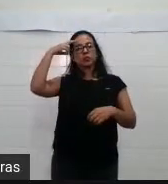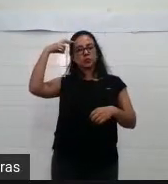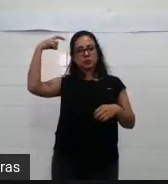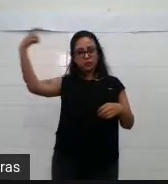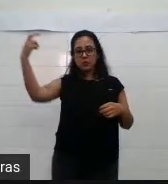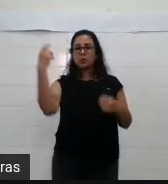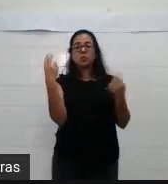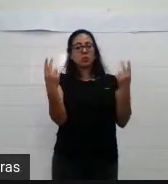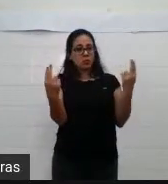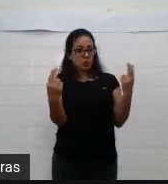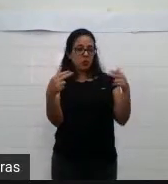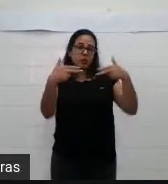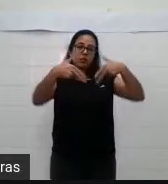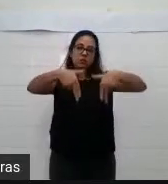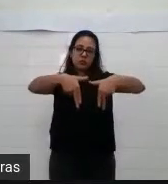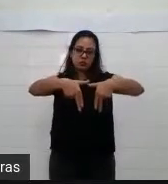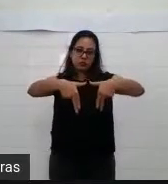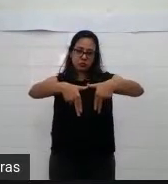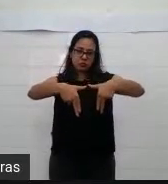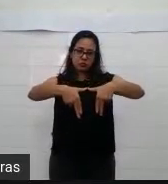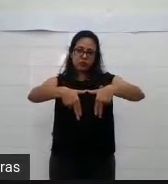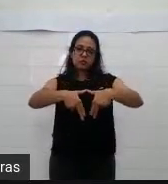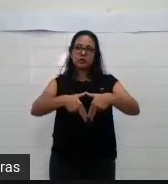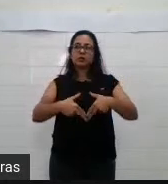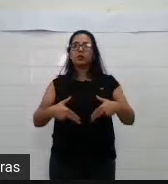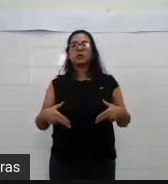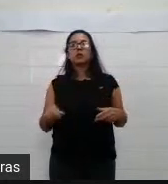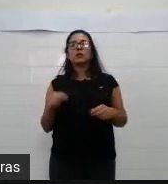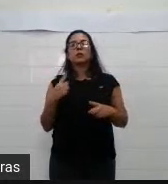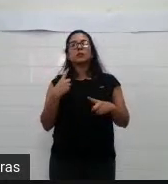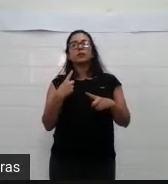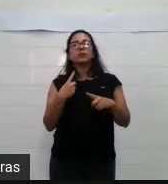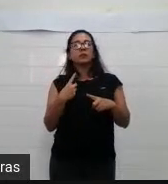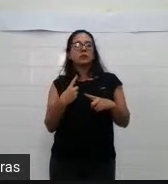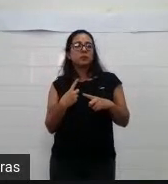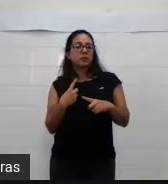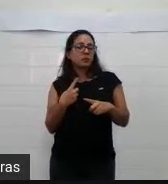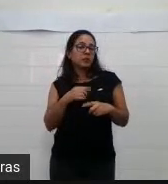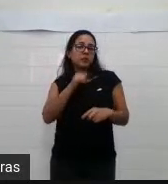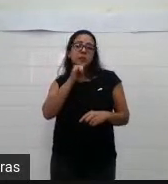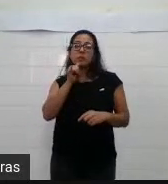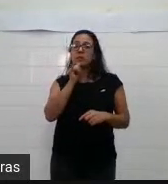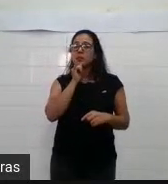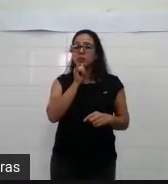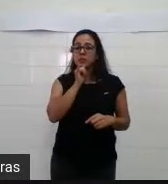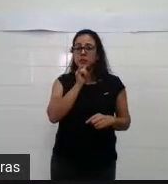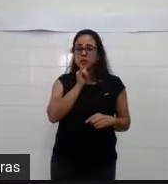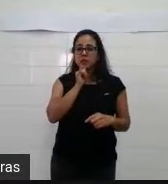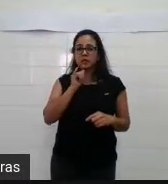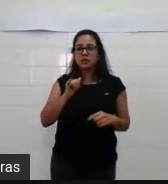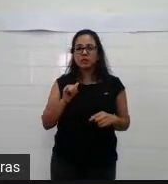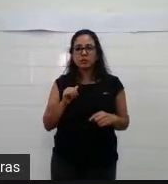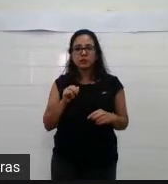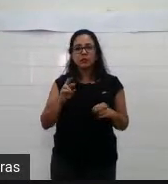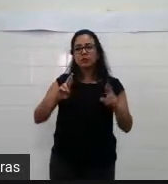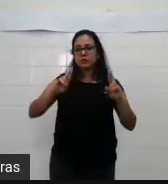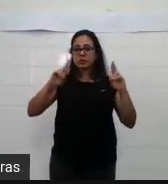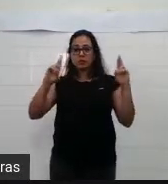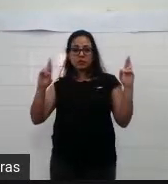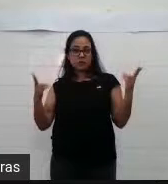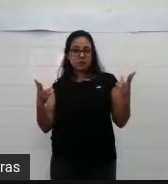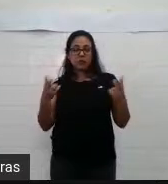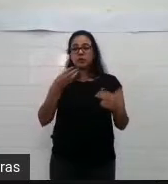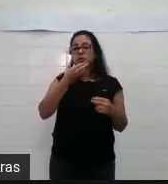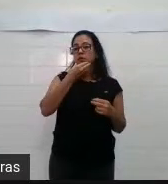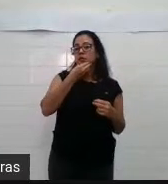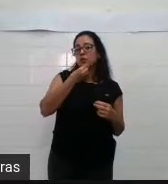quanto o gênero. Porque é a cultura que vai... Que, por exemplo, a nossa cultura pode dizer, olha, a diferença entre homens e